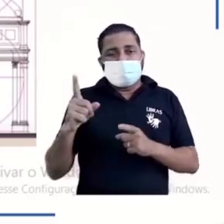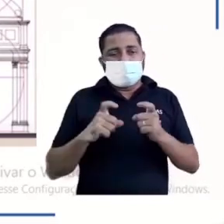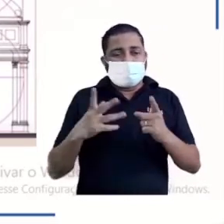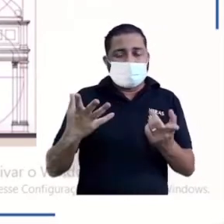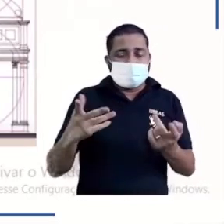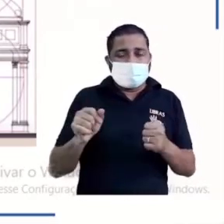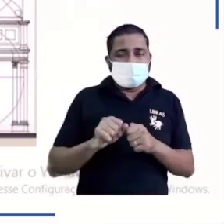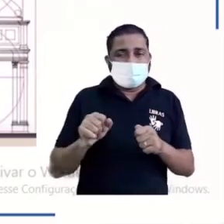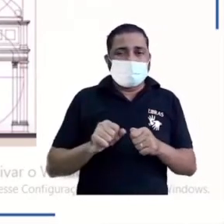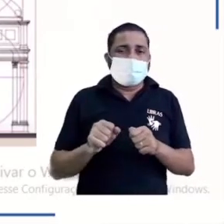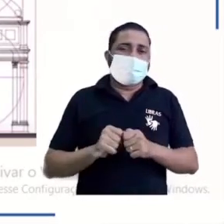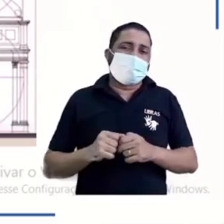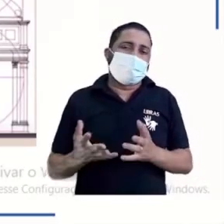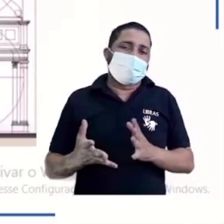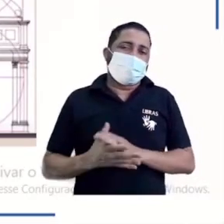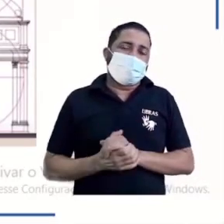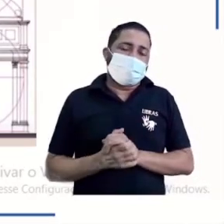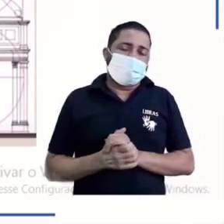gente faz